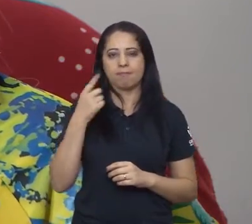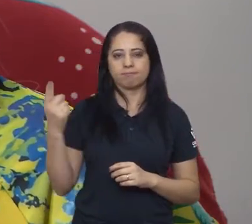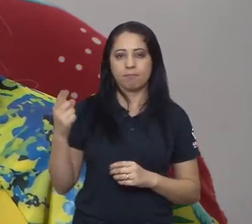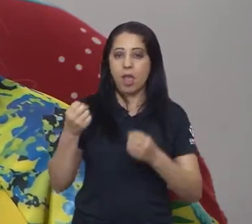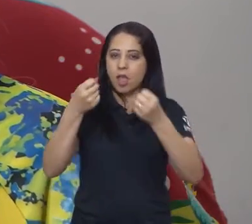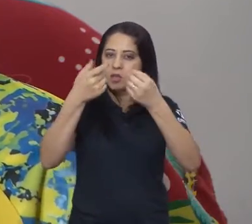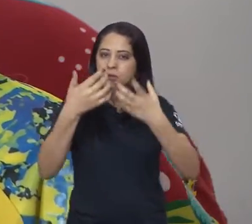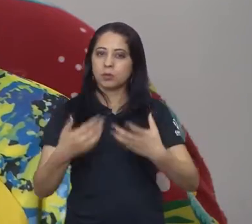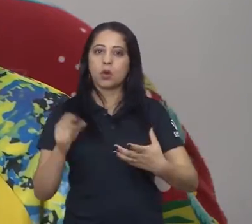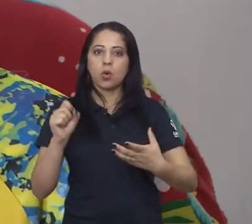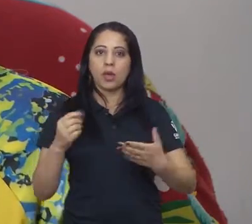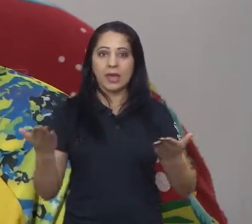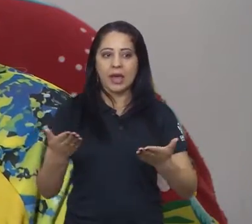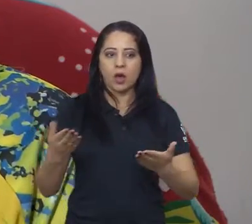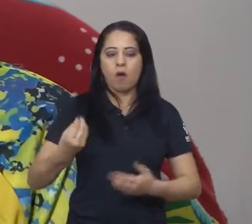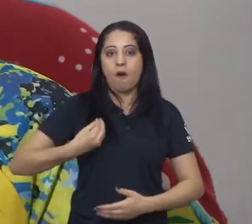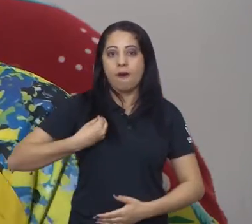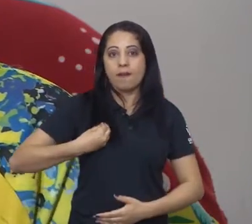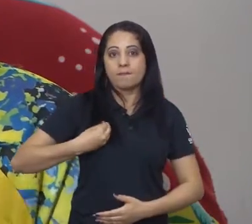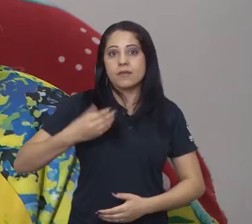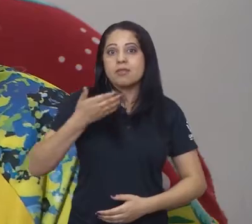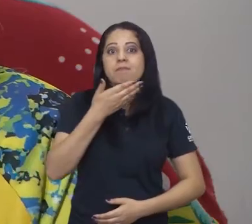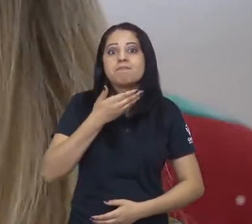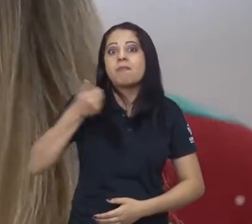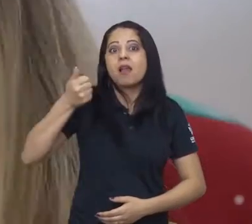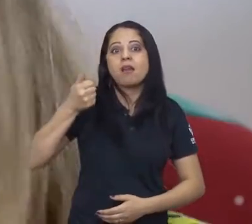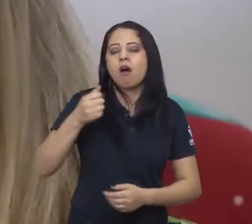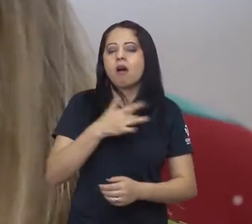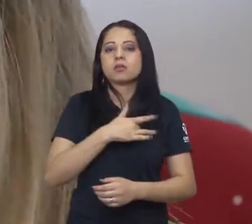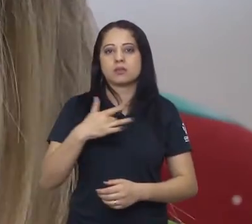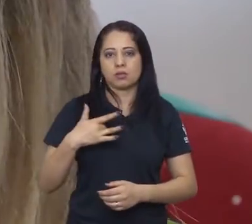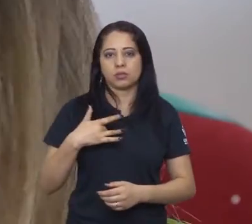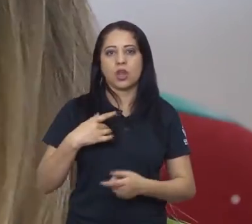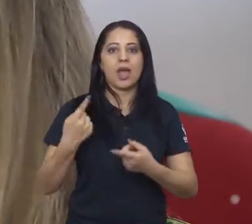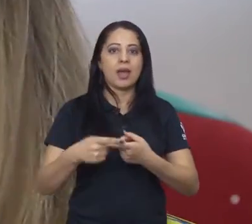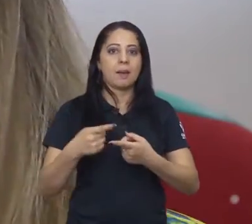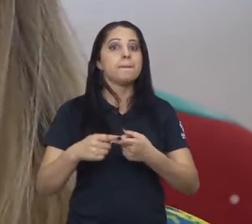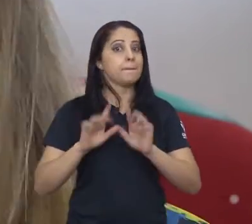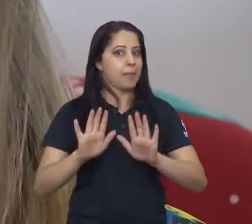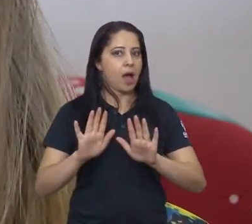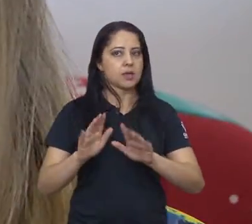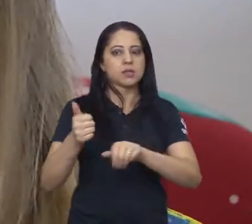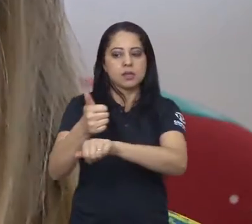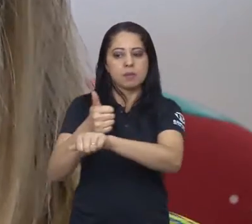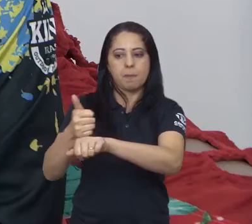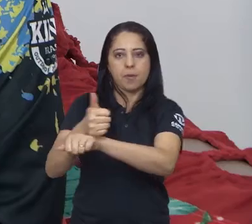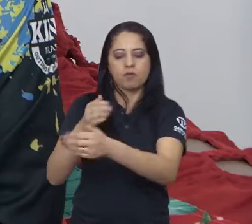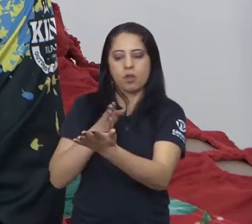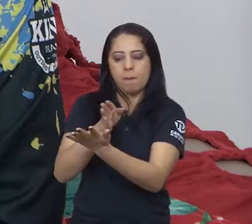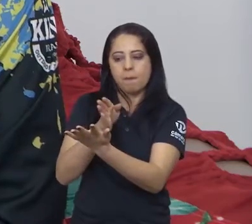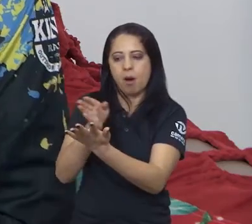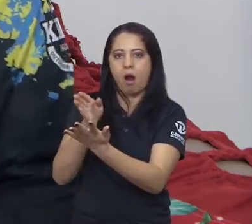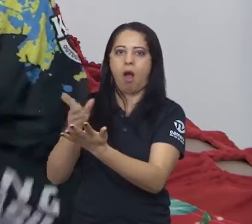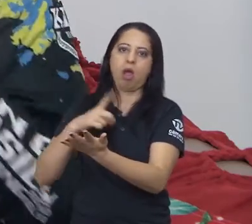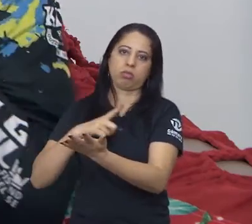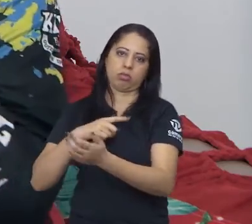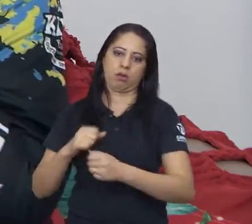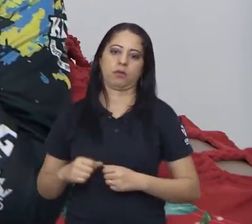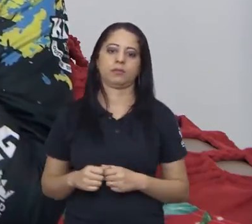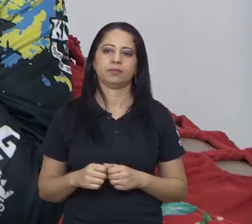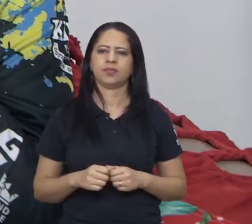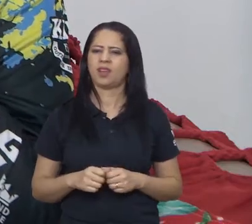os ganhos que a nova rotina proporciona para a saúde com ajuda de uma rede de especialistas os benefícios